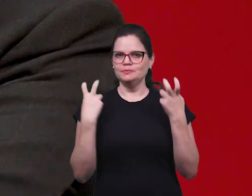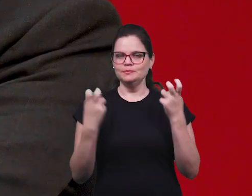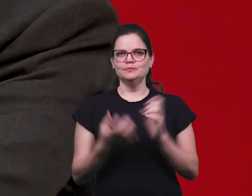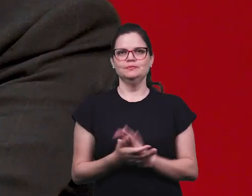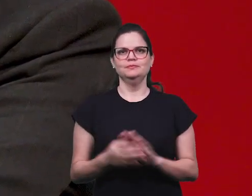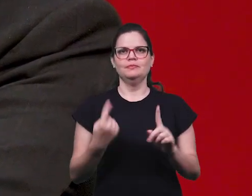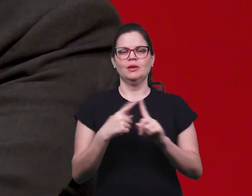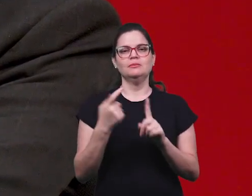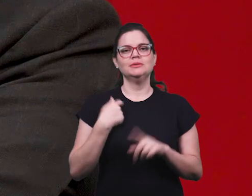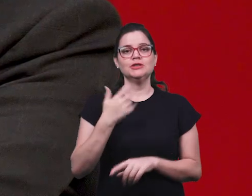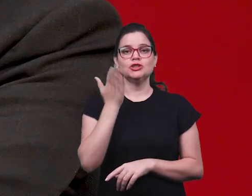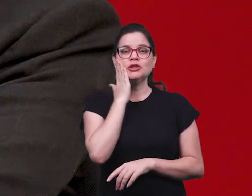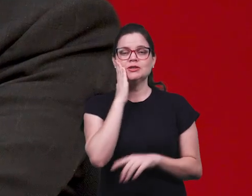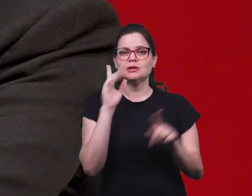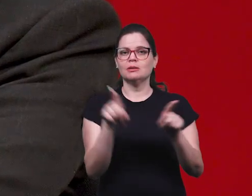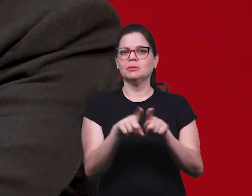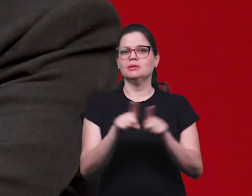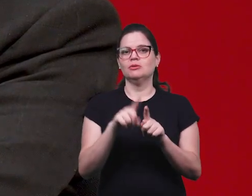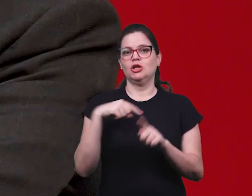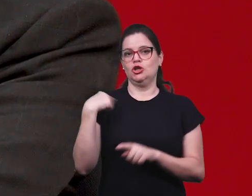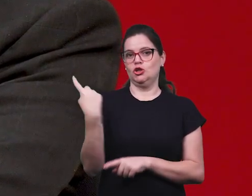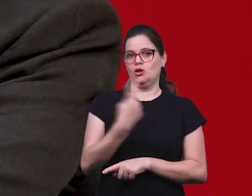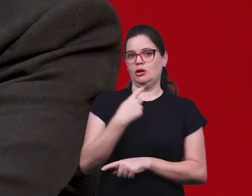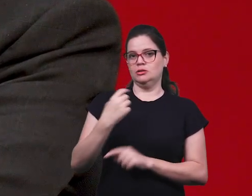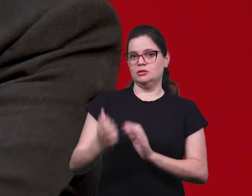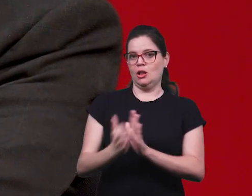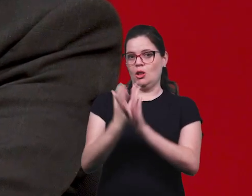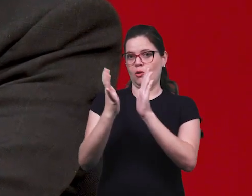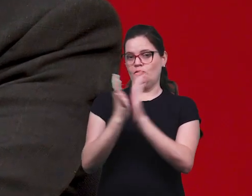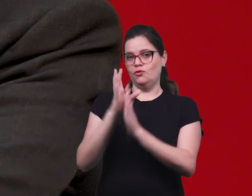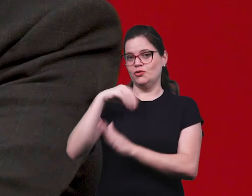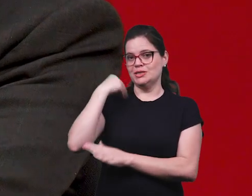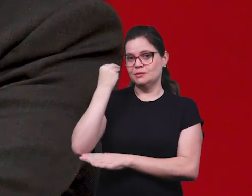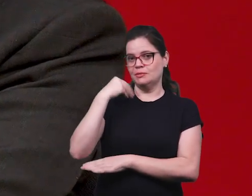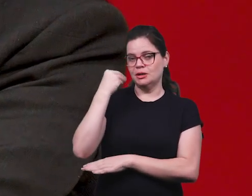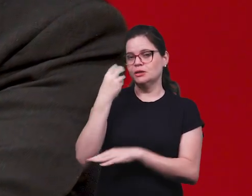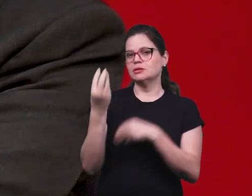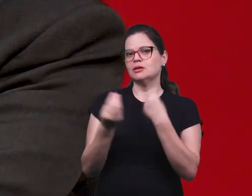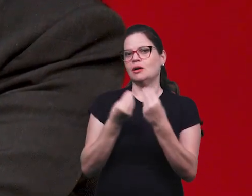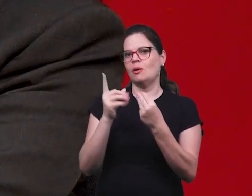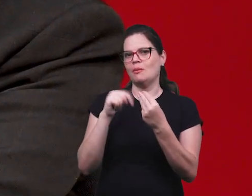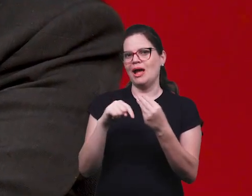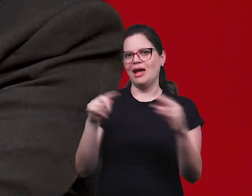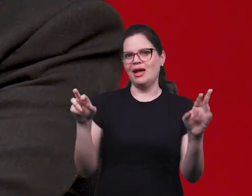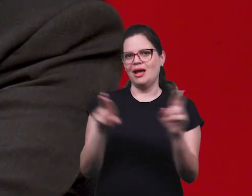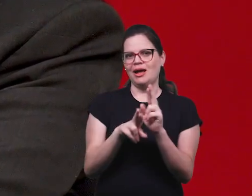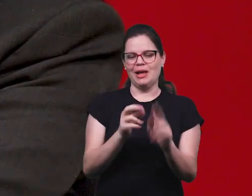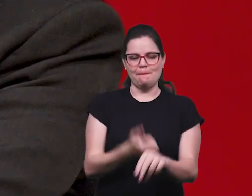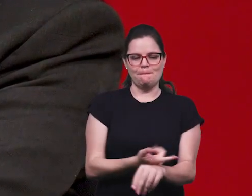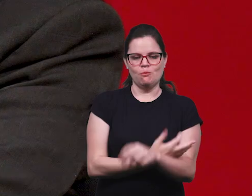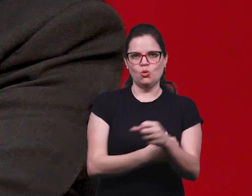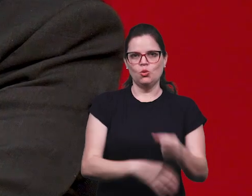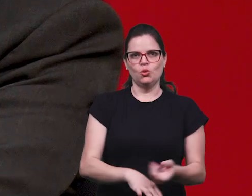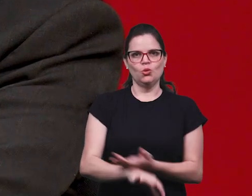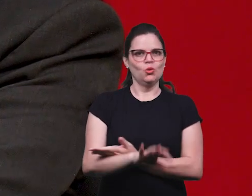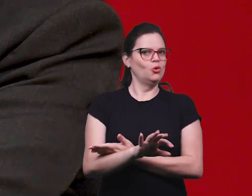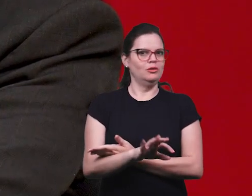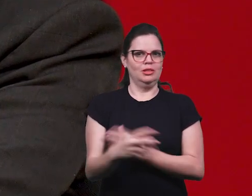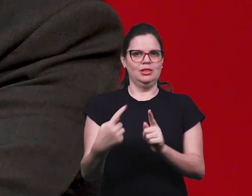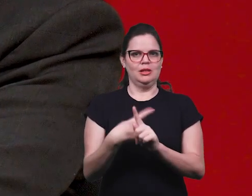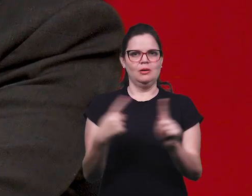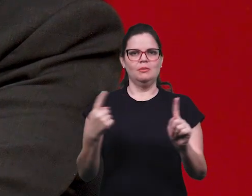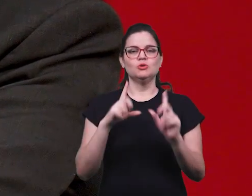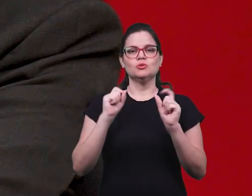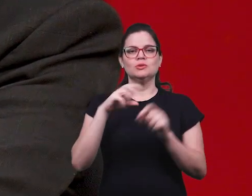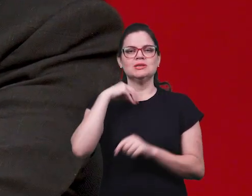a experiência que nós temos com o louvor, é que o louvor ele não está relacionado à emoção, mas ele está relacionado